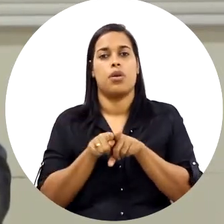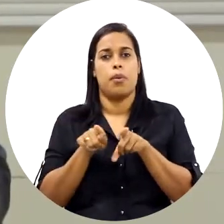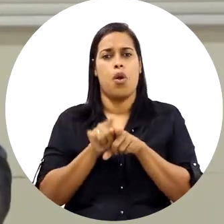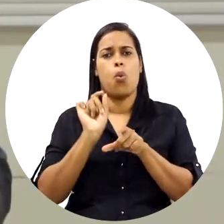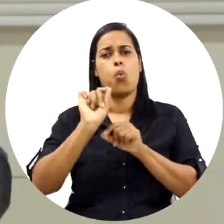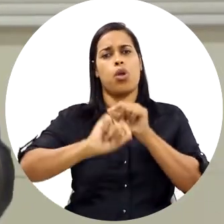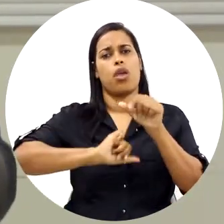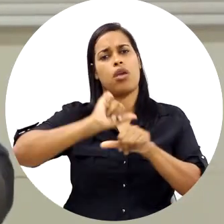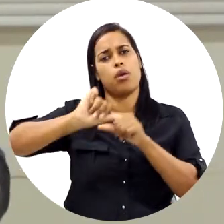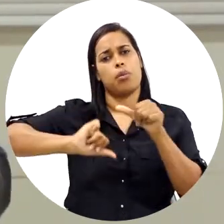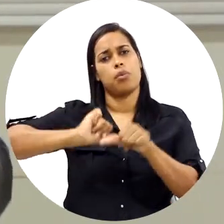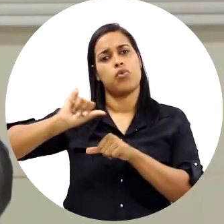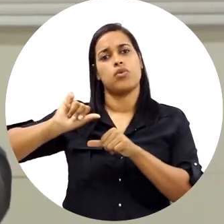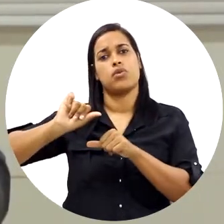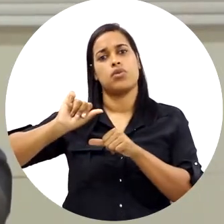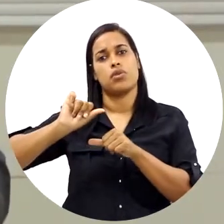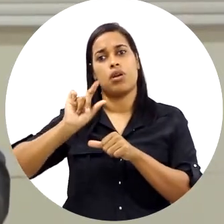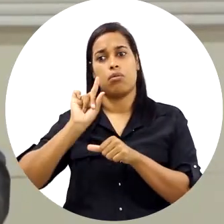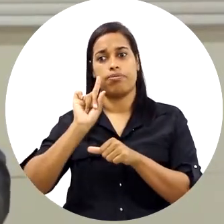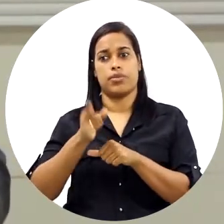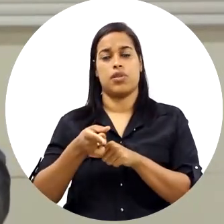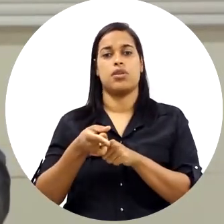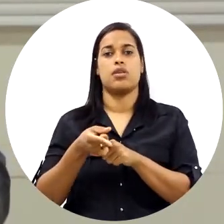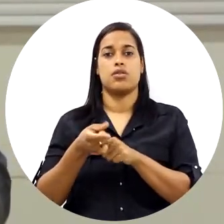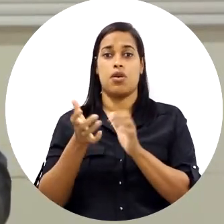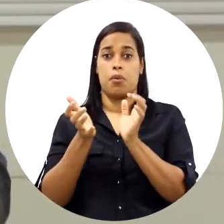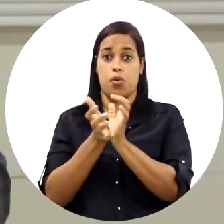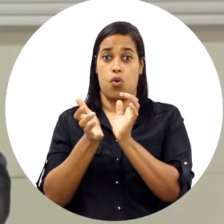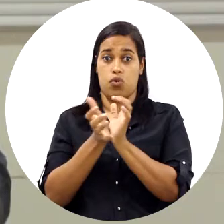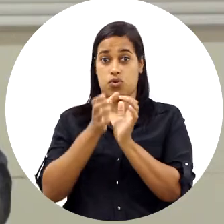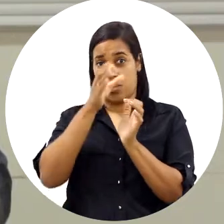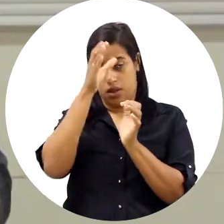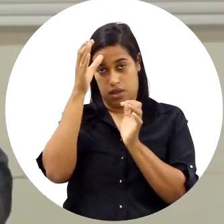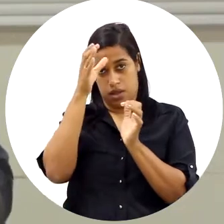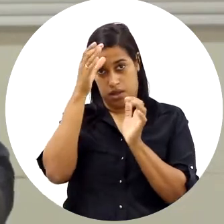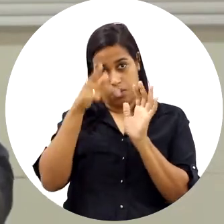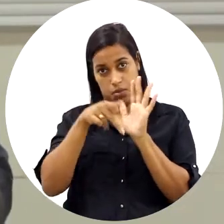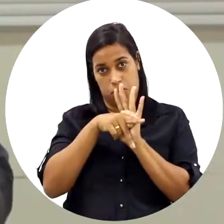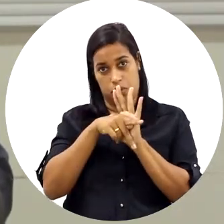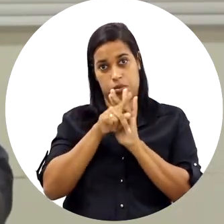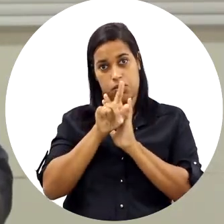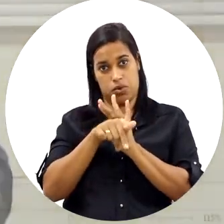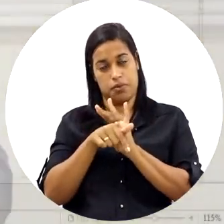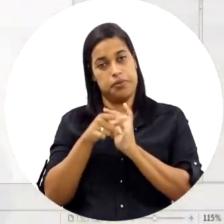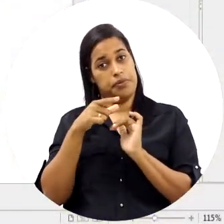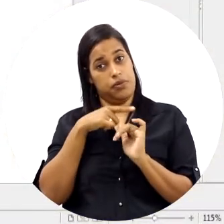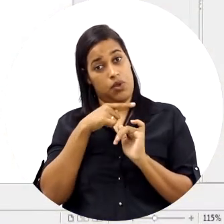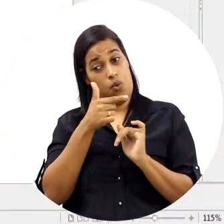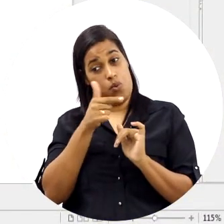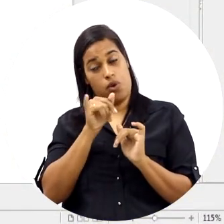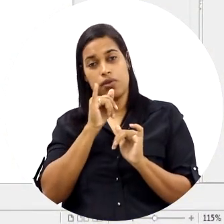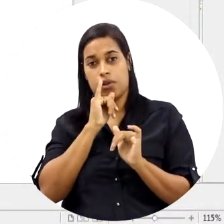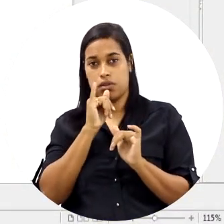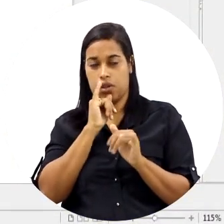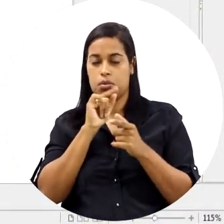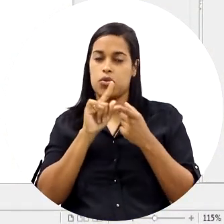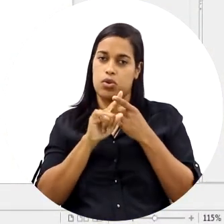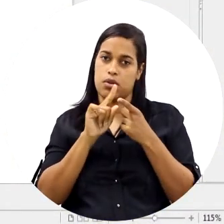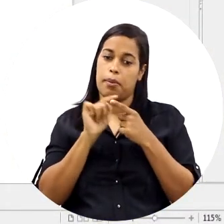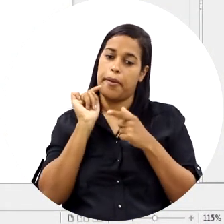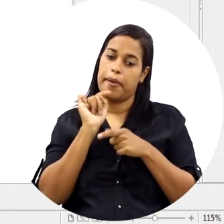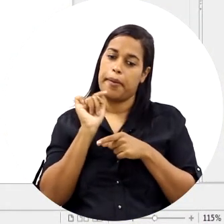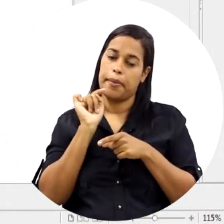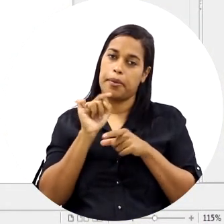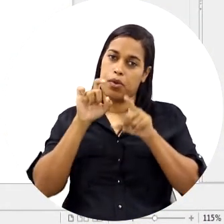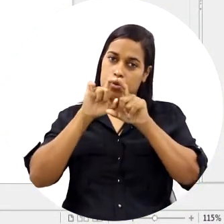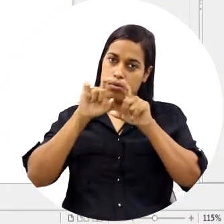que muda normalmente? Você direcionar para um conjunto de clientes, né? Então, tenho aqui um outro exemplo também com relação a essa parte